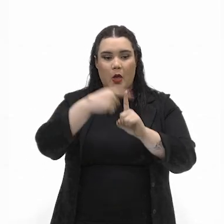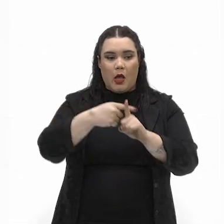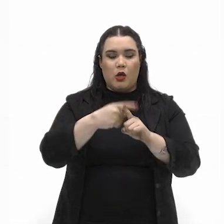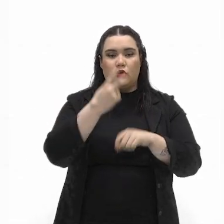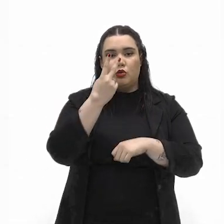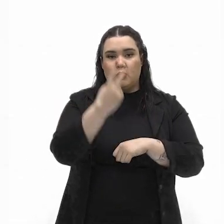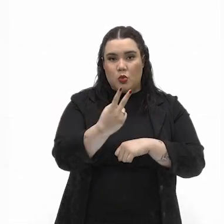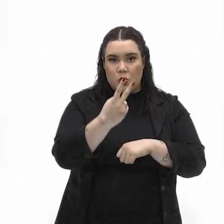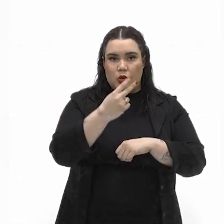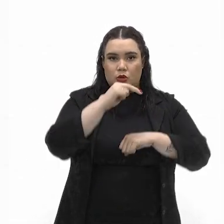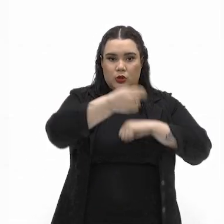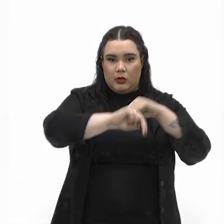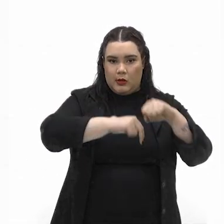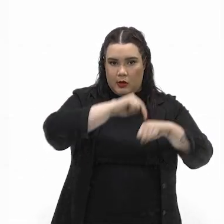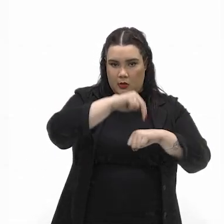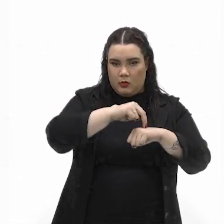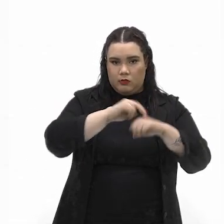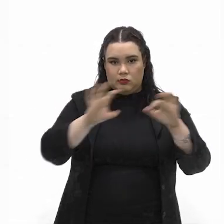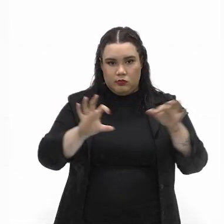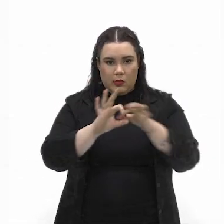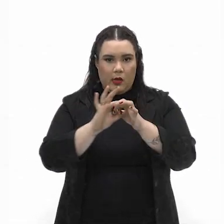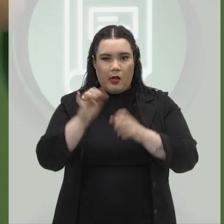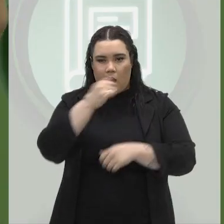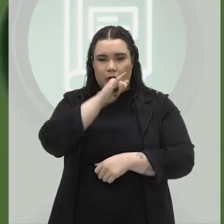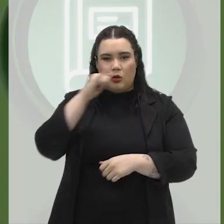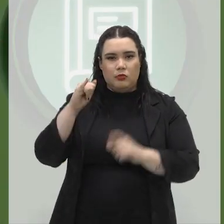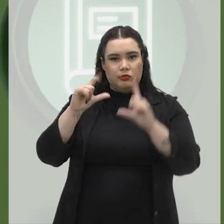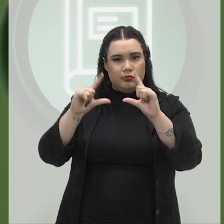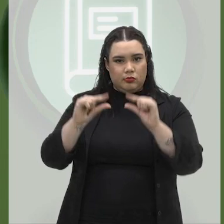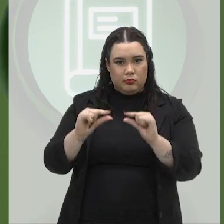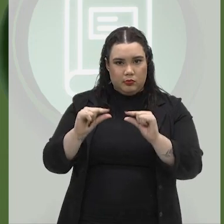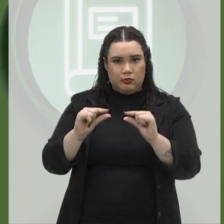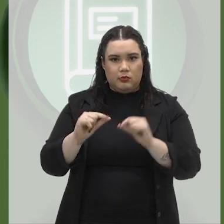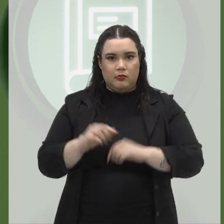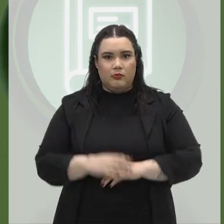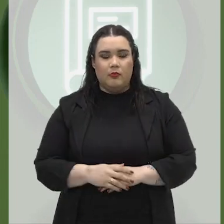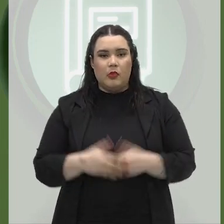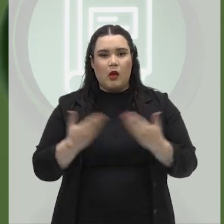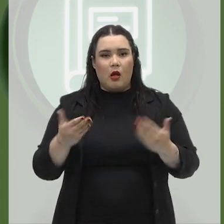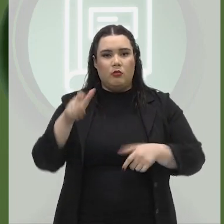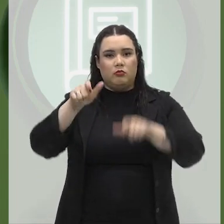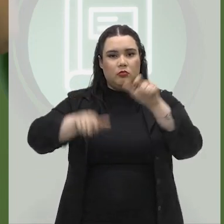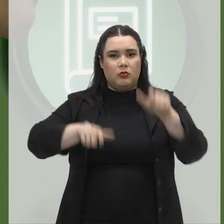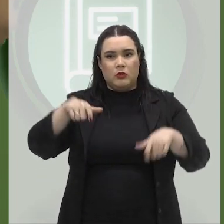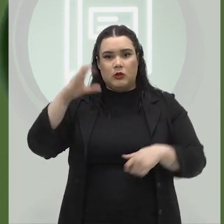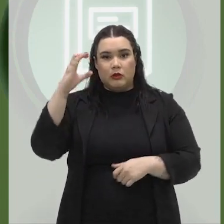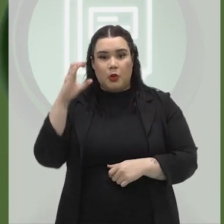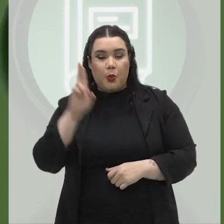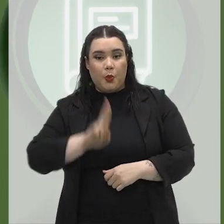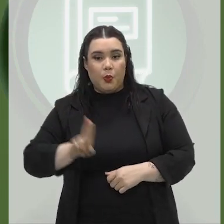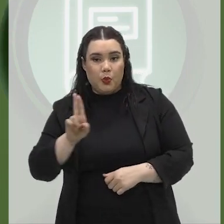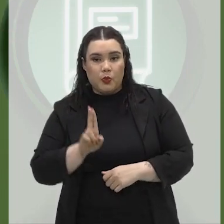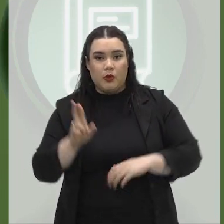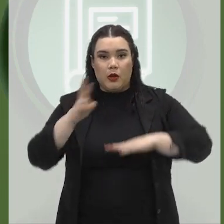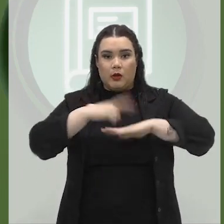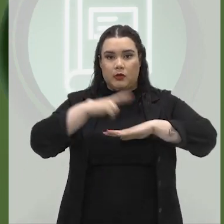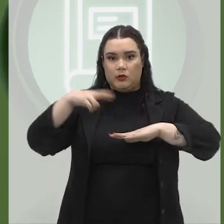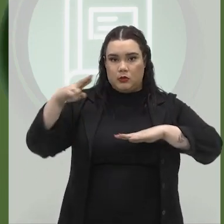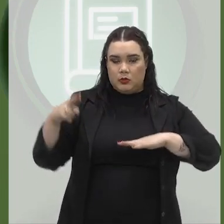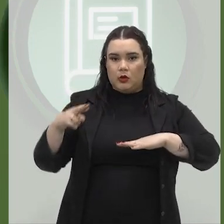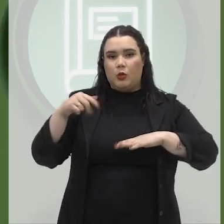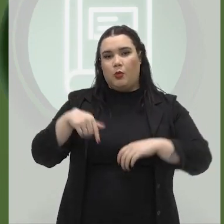radiação pouco energética, tá, gente? E aí, os cientistas vão utilizar essa radiação e